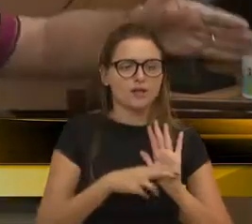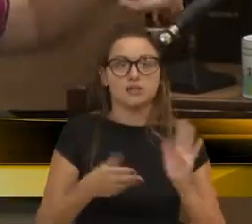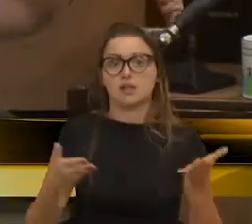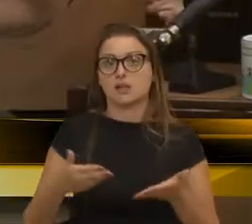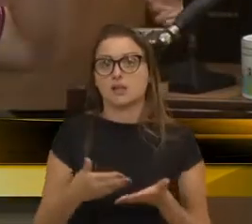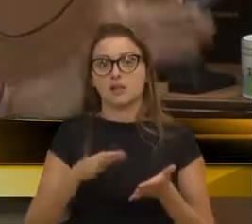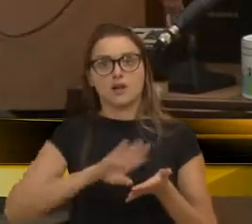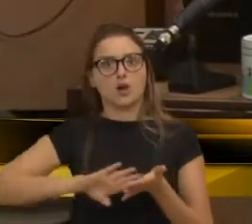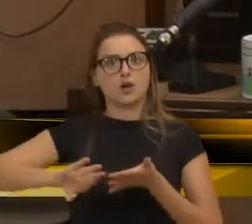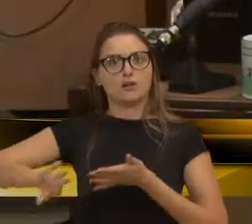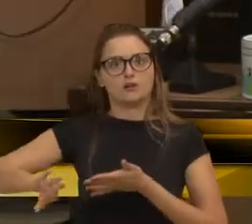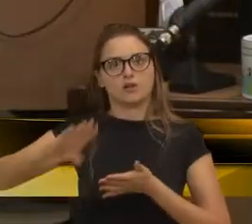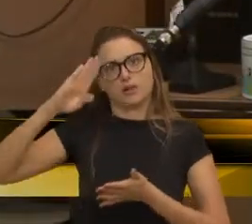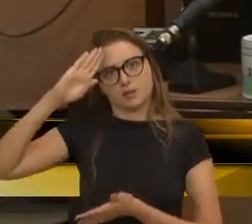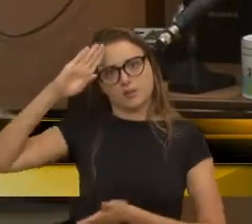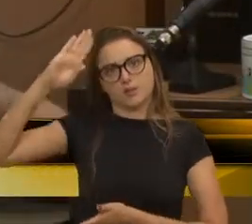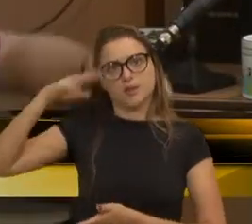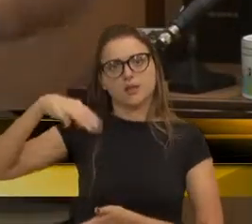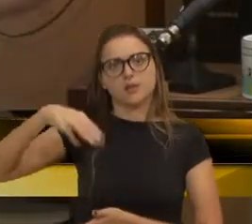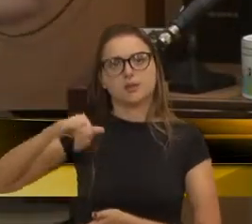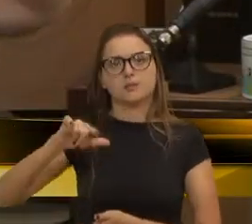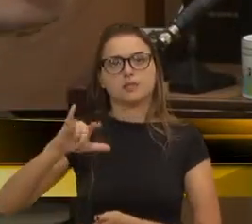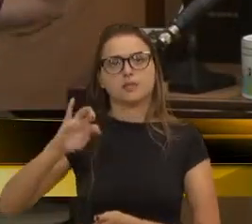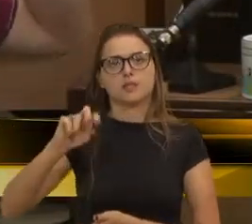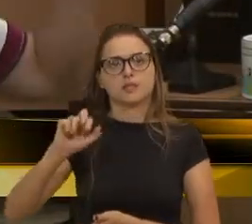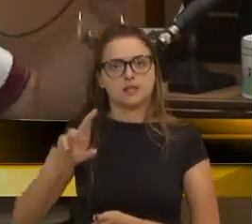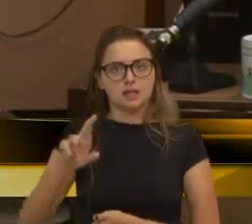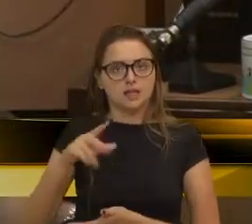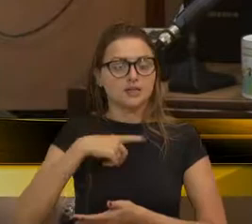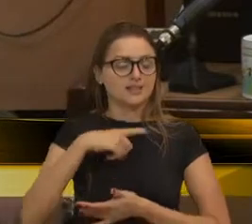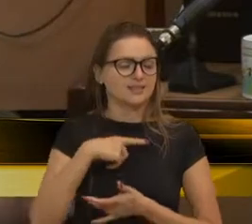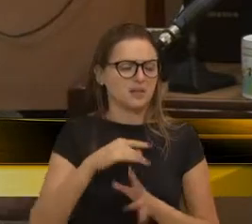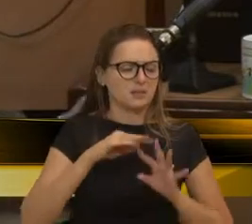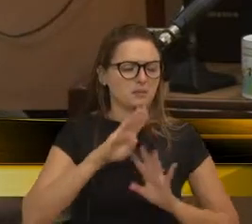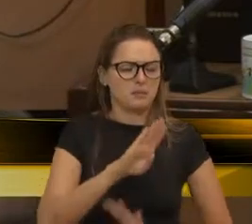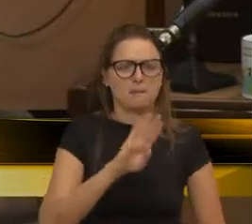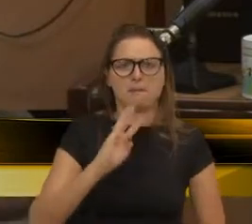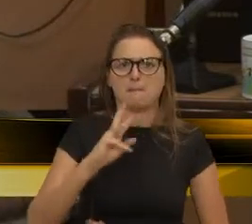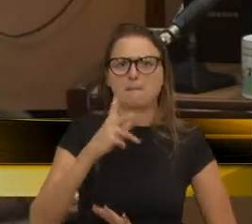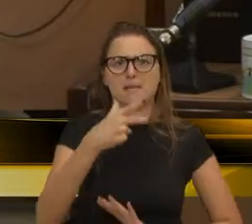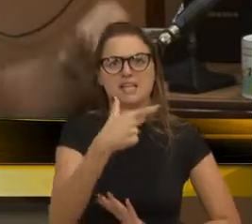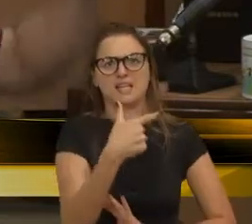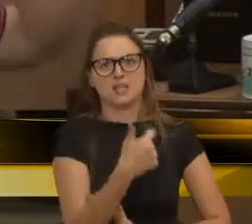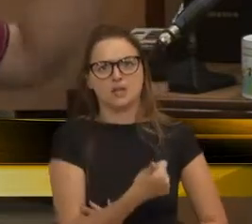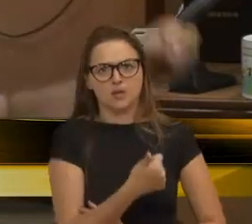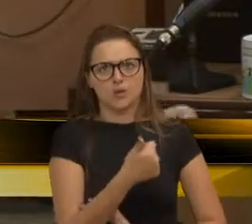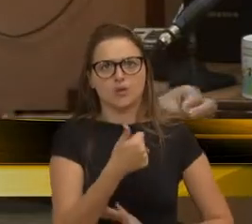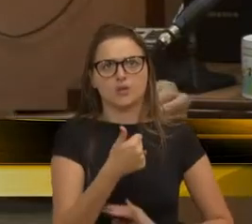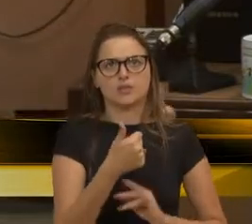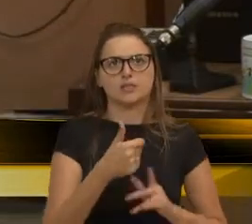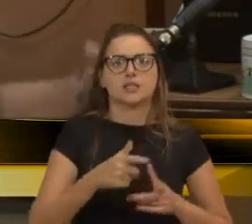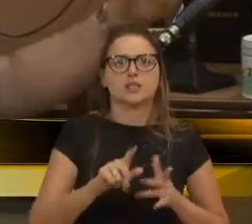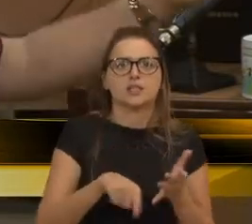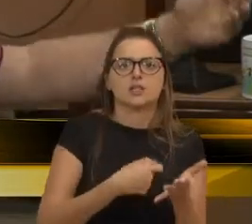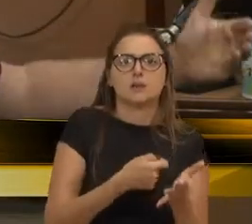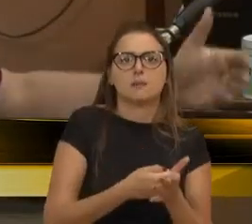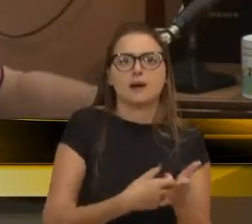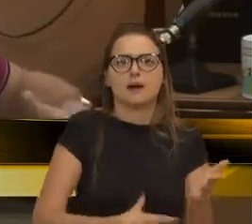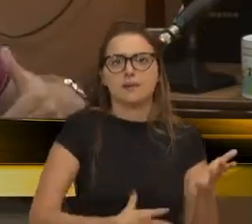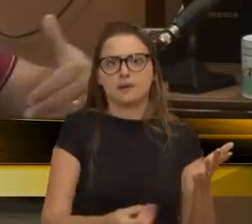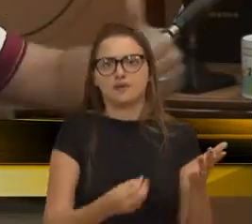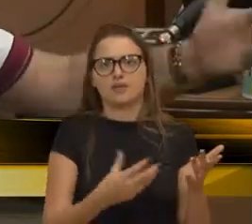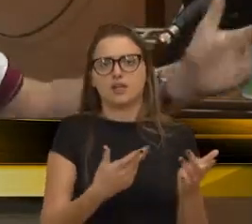precisam ser revista essa situação. Existe um déficit bilionário de pensões, né, de filhos de militares que estão